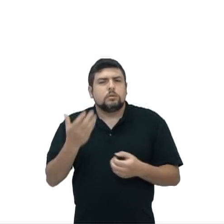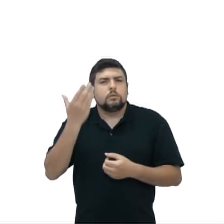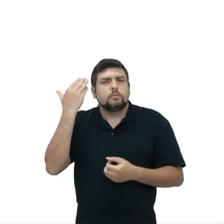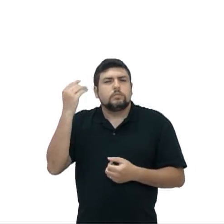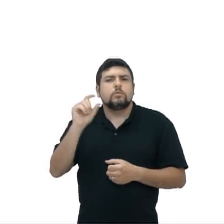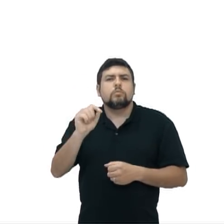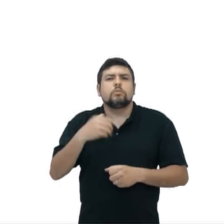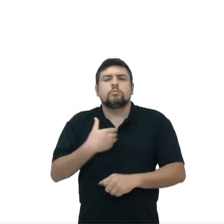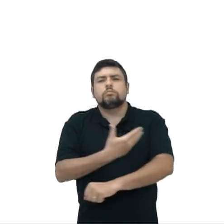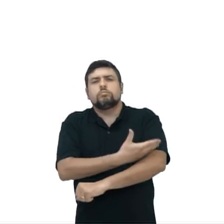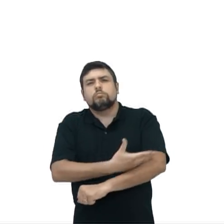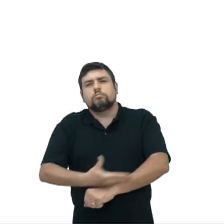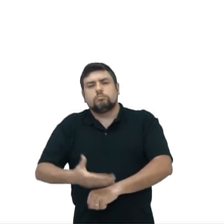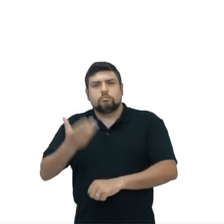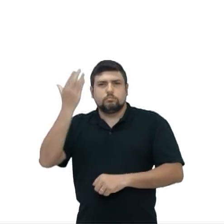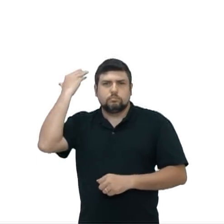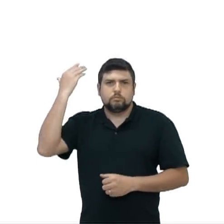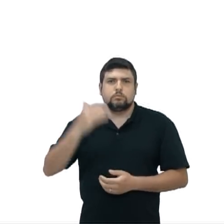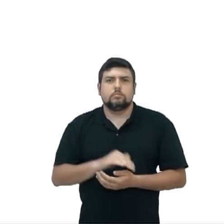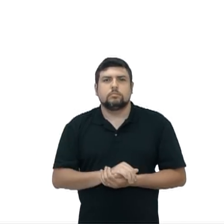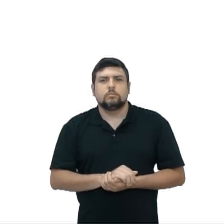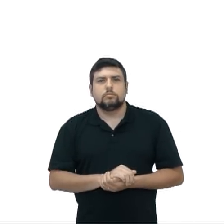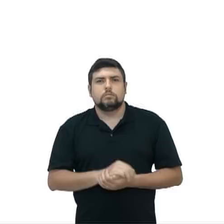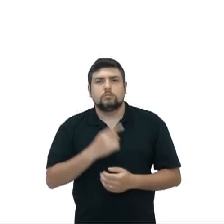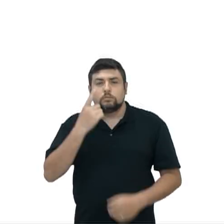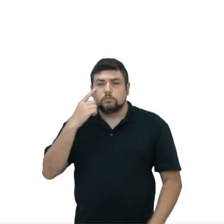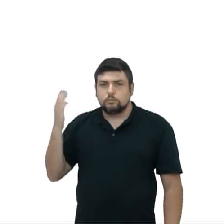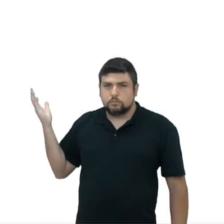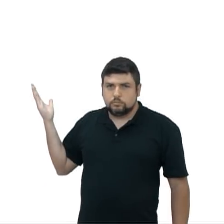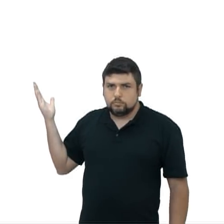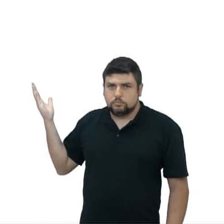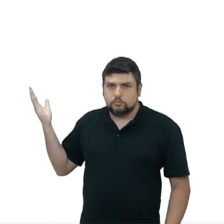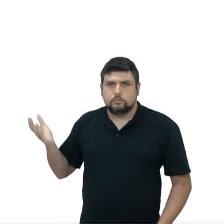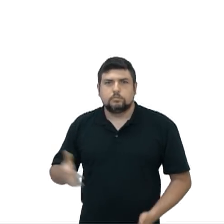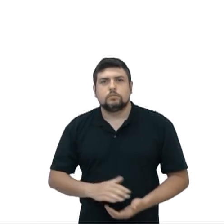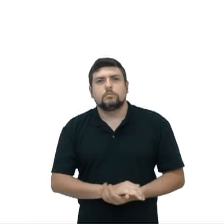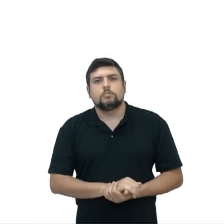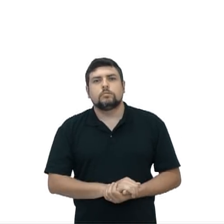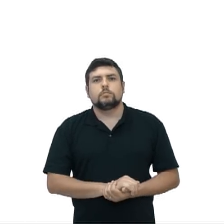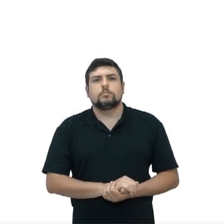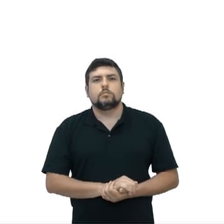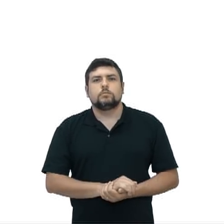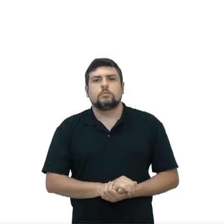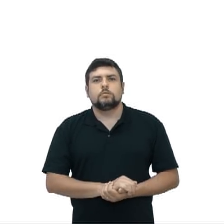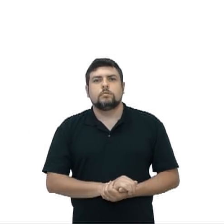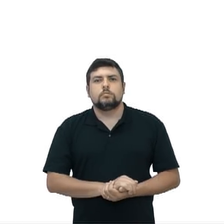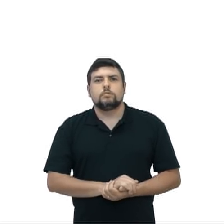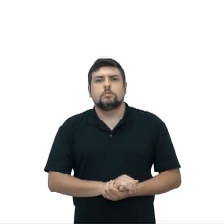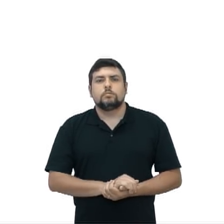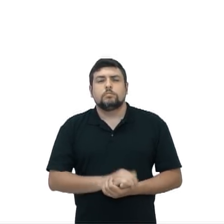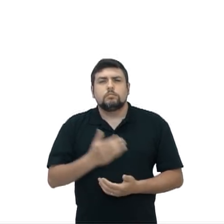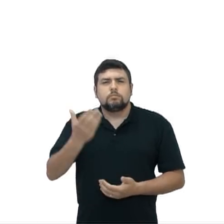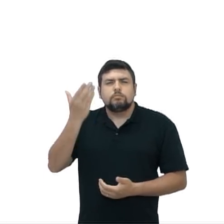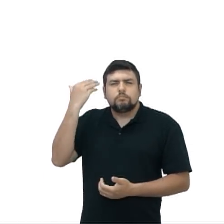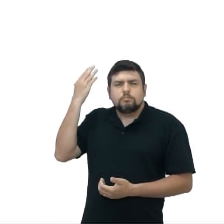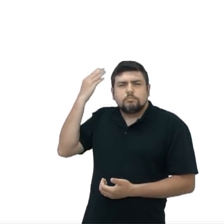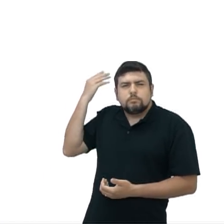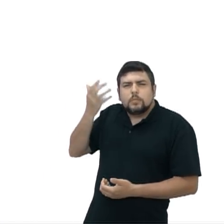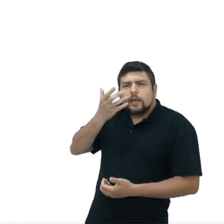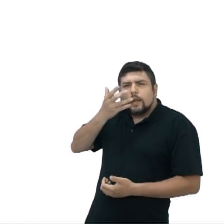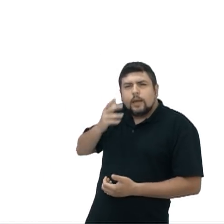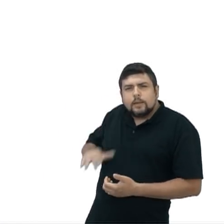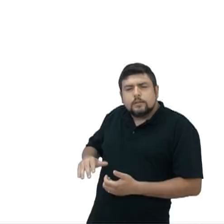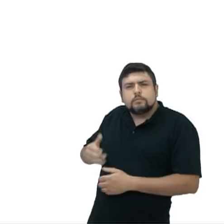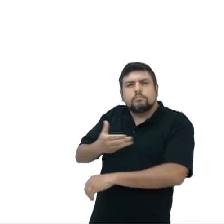no passado. Então, olha ali, ó. Peter played the piano when he was a child. Ele tocava piano quando ele era uma